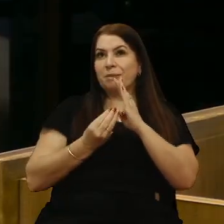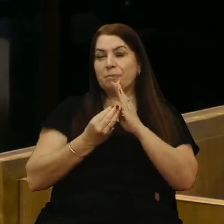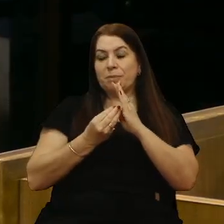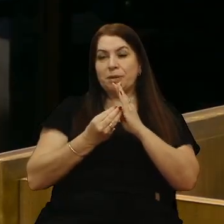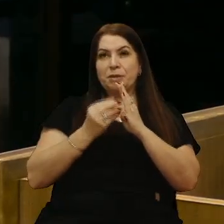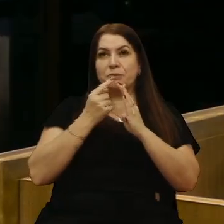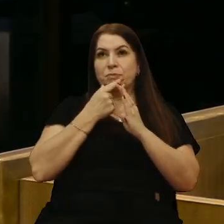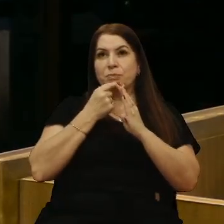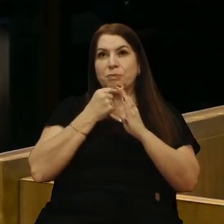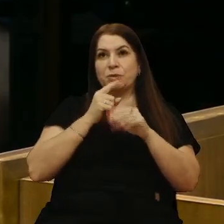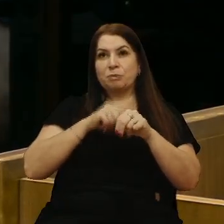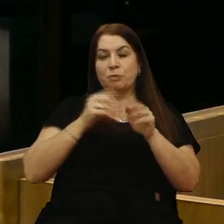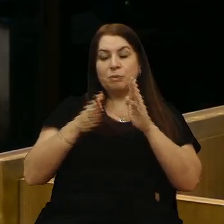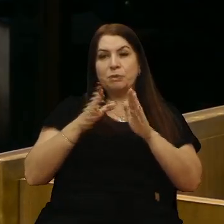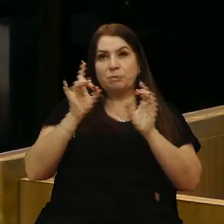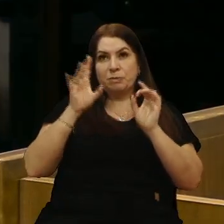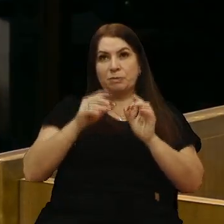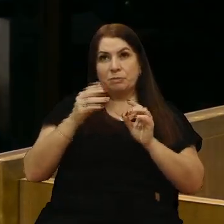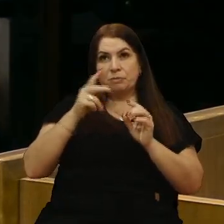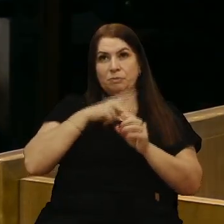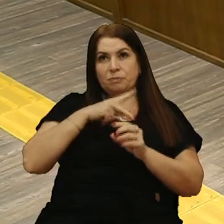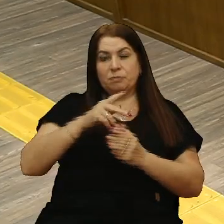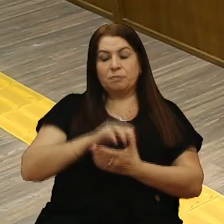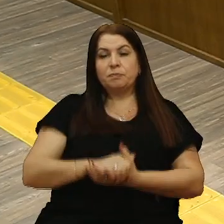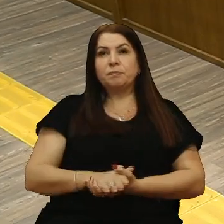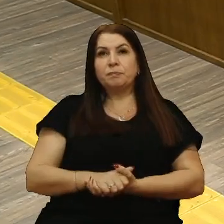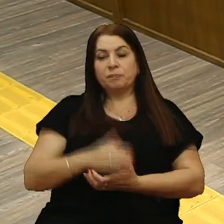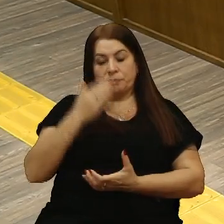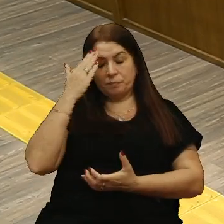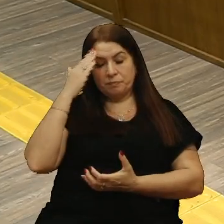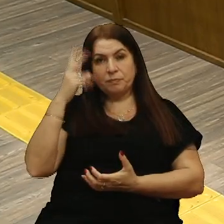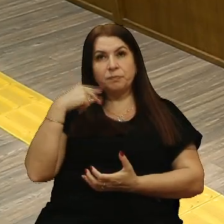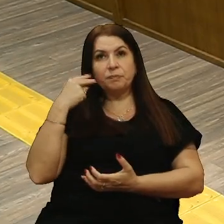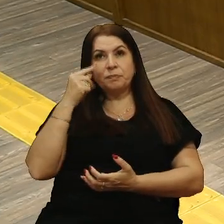esse momento tão especial. Era isso, senhor presidente. Obrigado, vereador Sandro Fantinel.